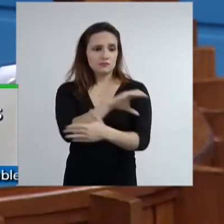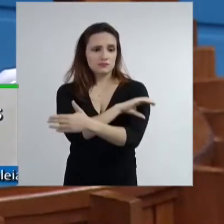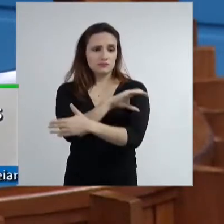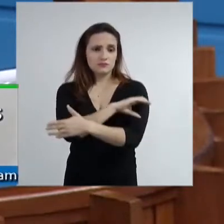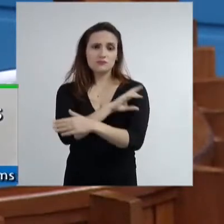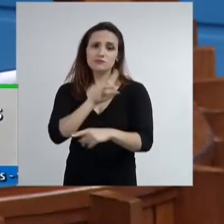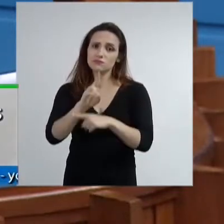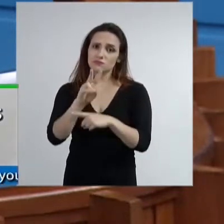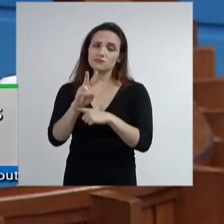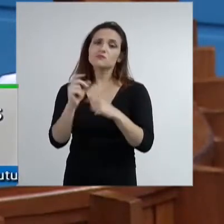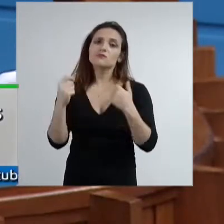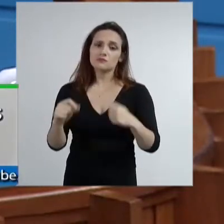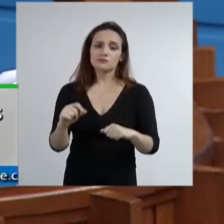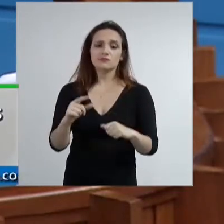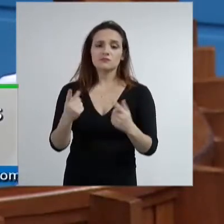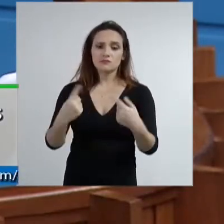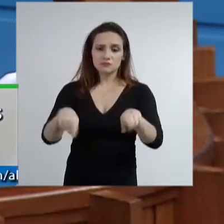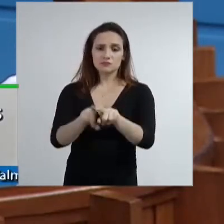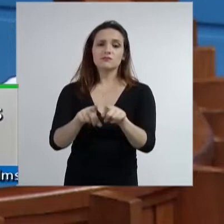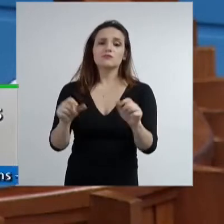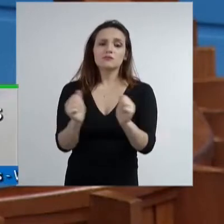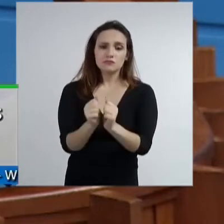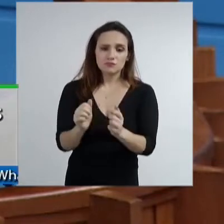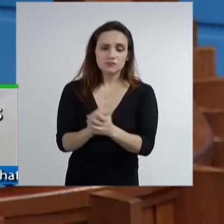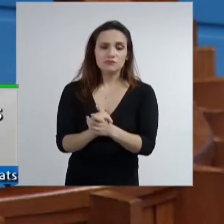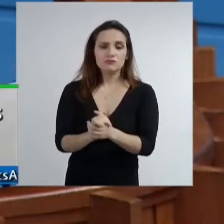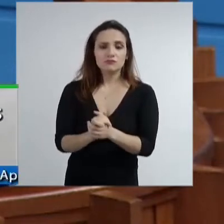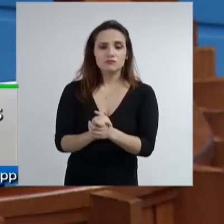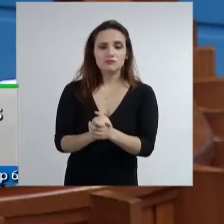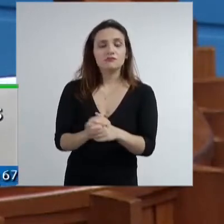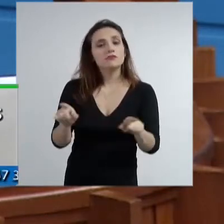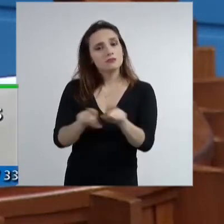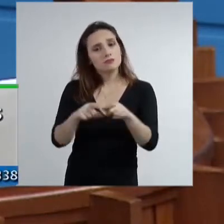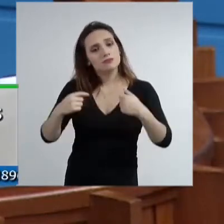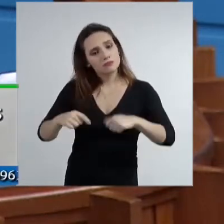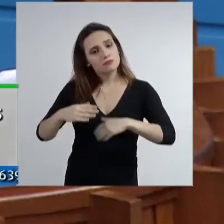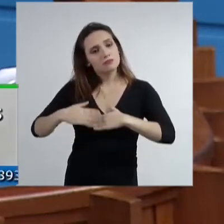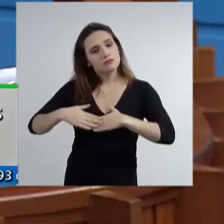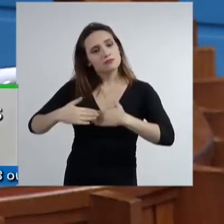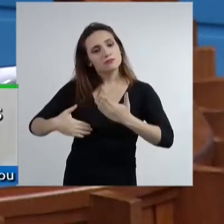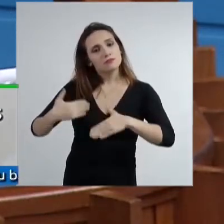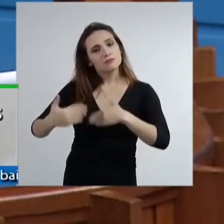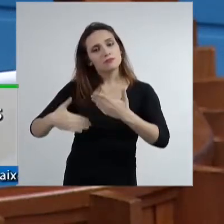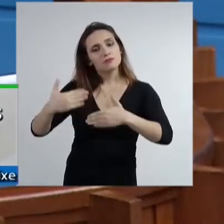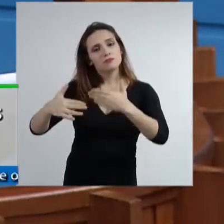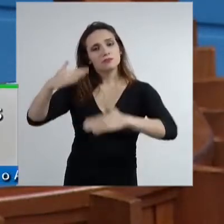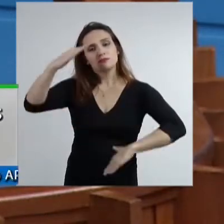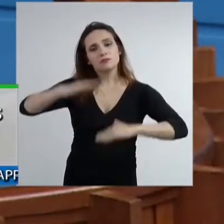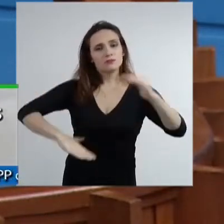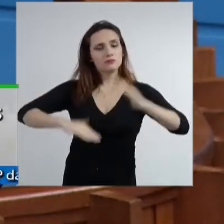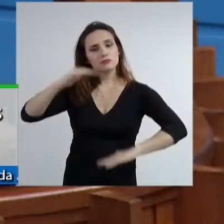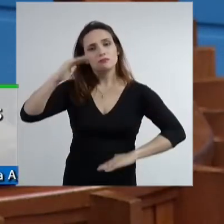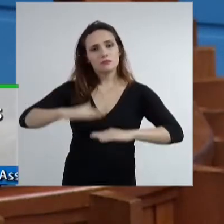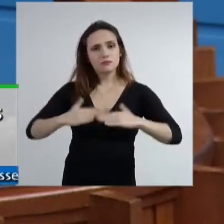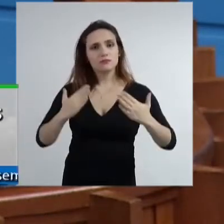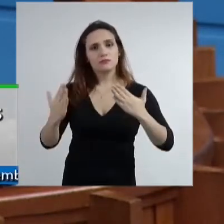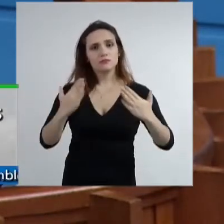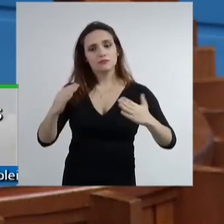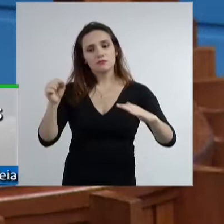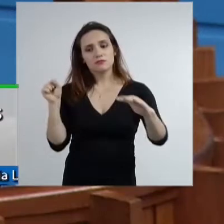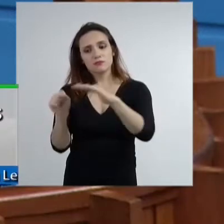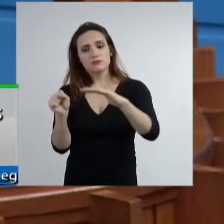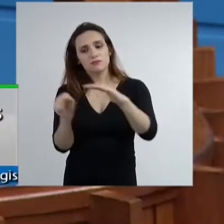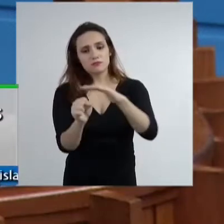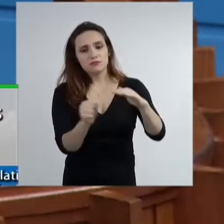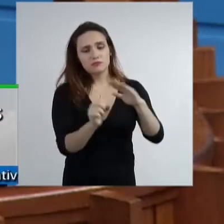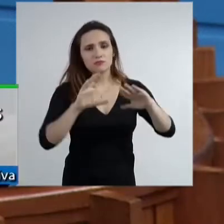Vamos fazer ações conjuntas em relação a isso. E vamos cada vez mais levar esses profissionais da psicologia. Temos tantos. Aqui em